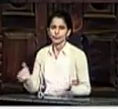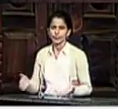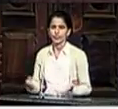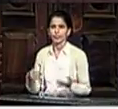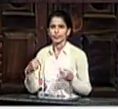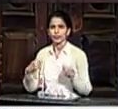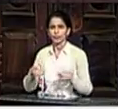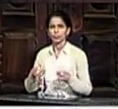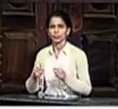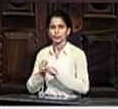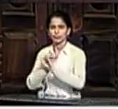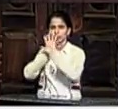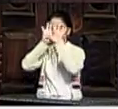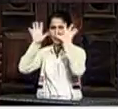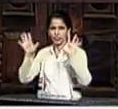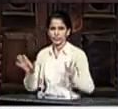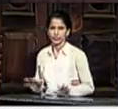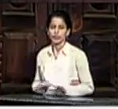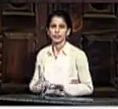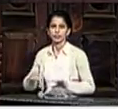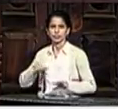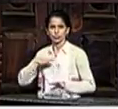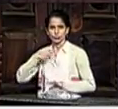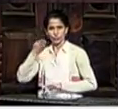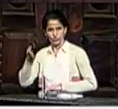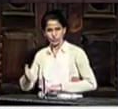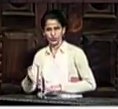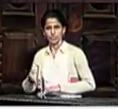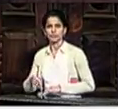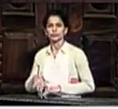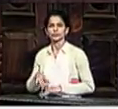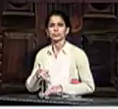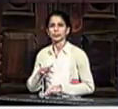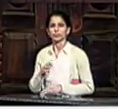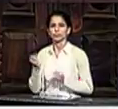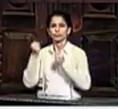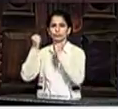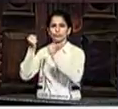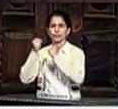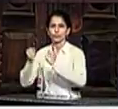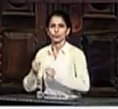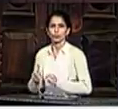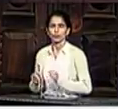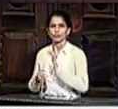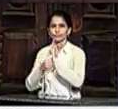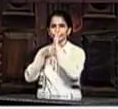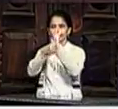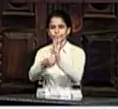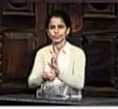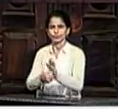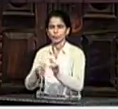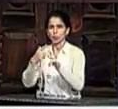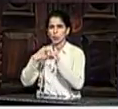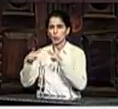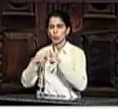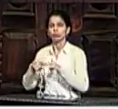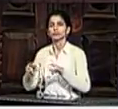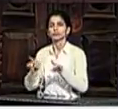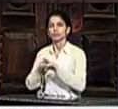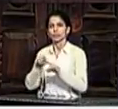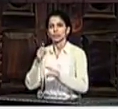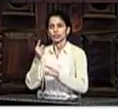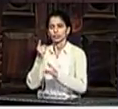temos que ter transparência, coragem e audácia para enfrentar os problemas e encontrar